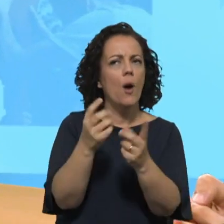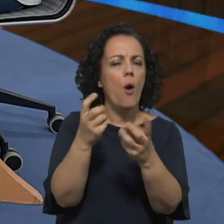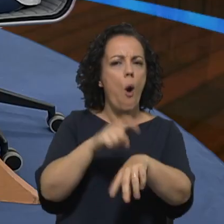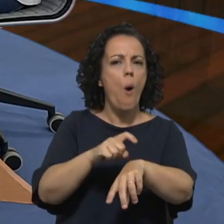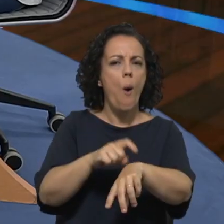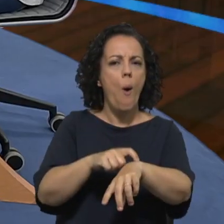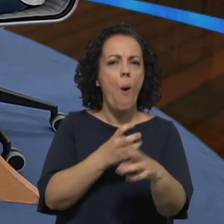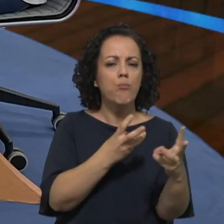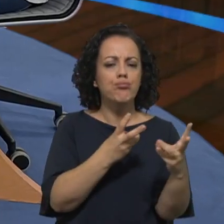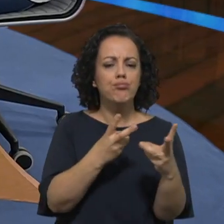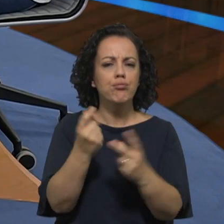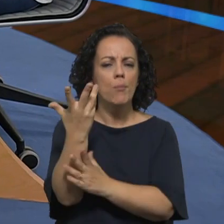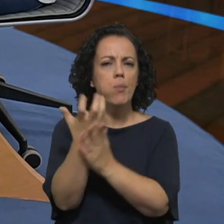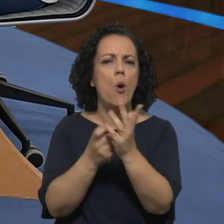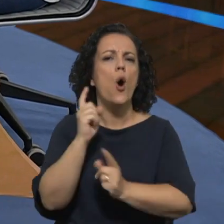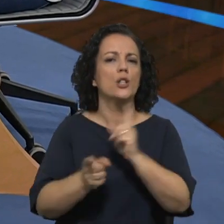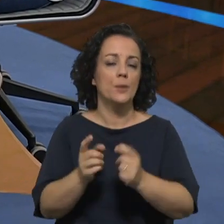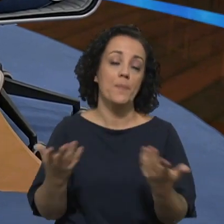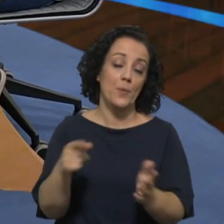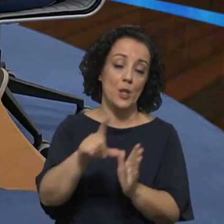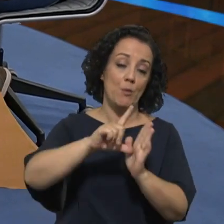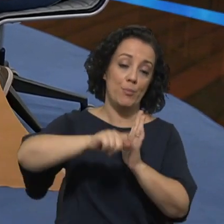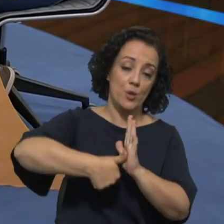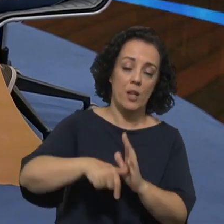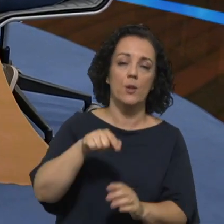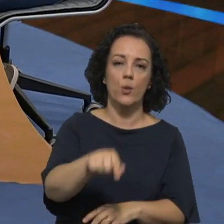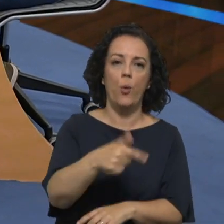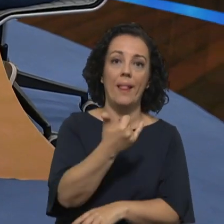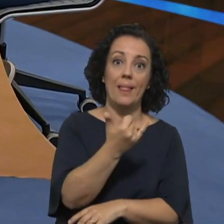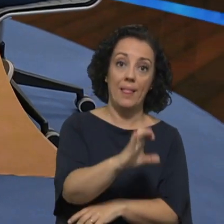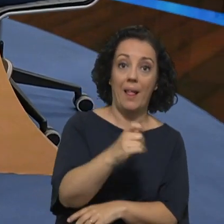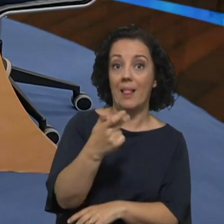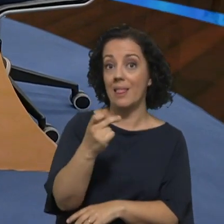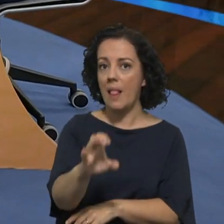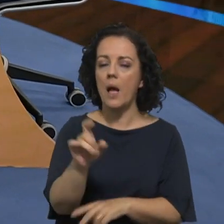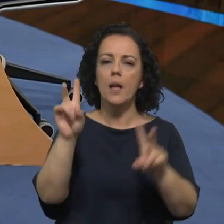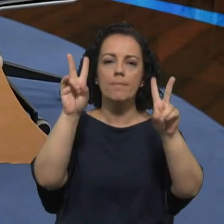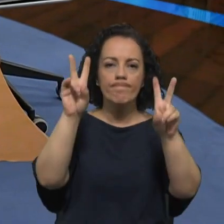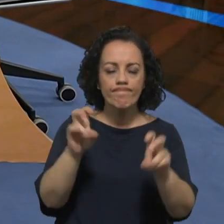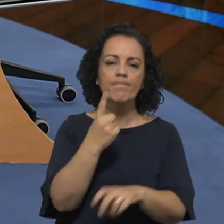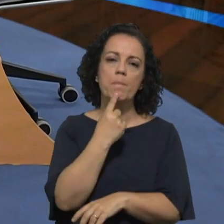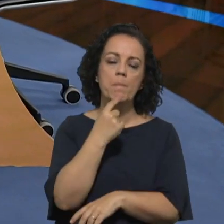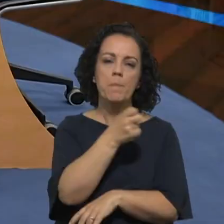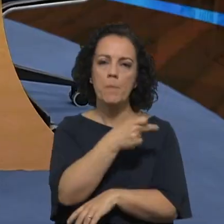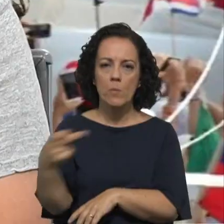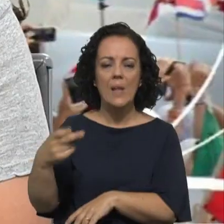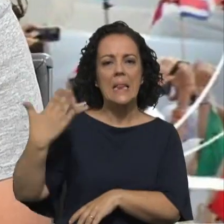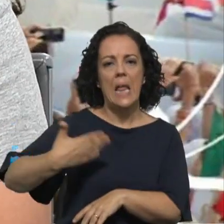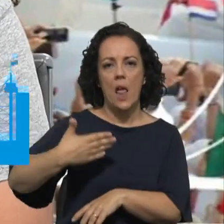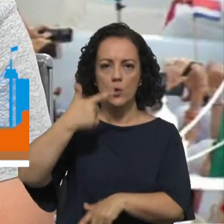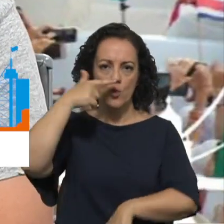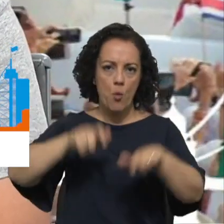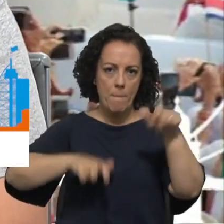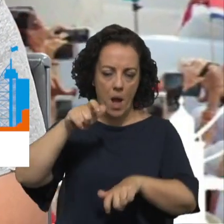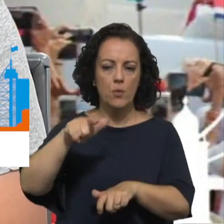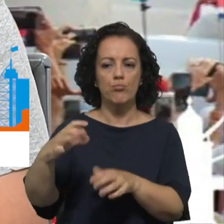projeto? Então, o Tic-Tac, Human Rights on Hold, é um projeto promovido pela FEC em parceria com a Associação PAR,